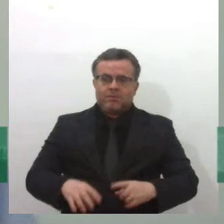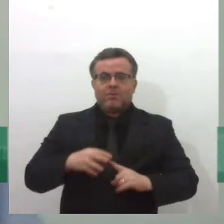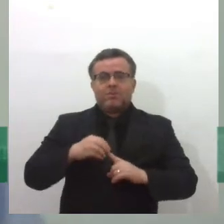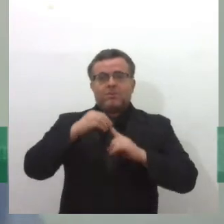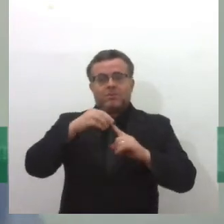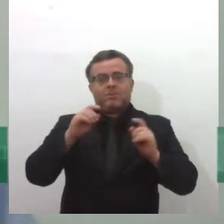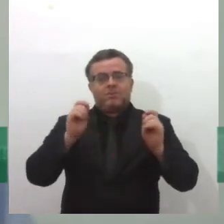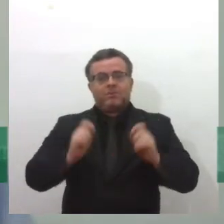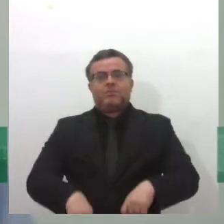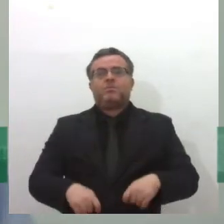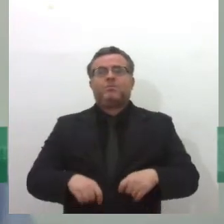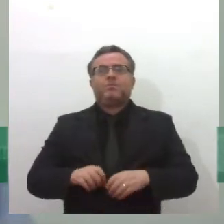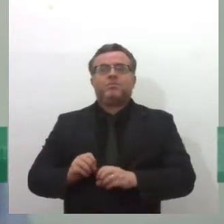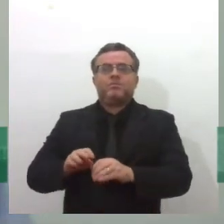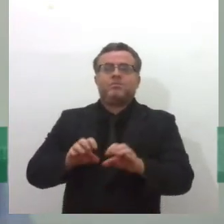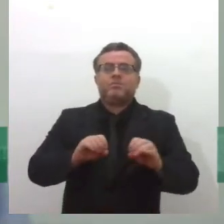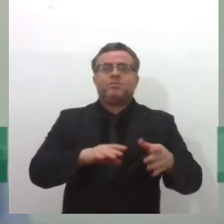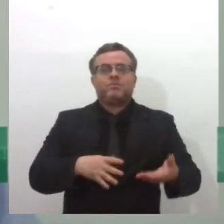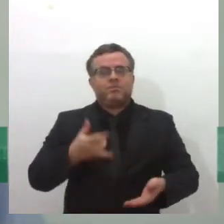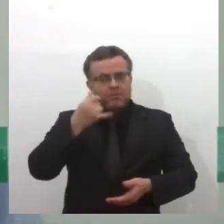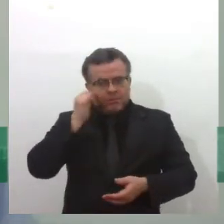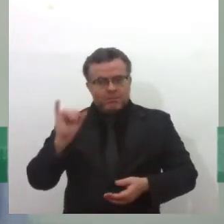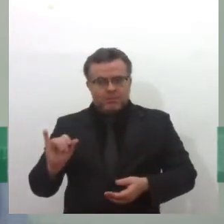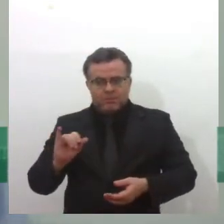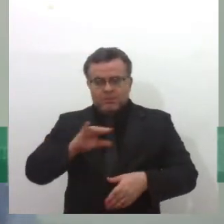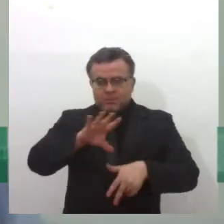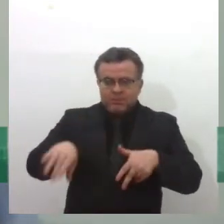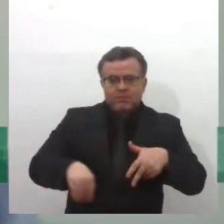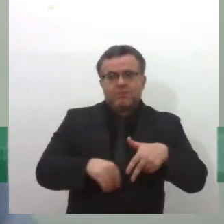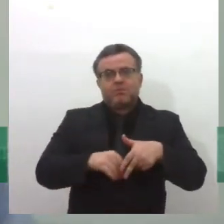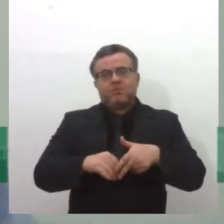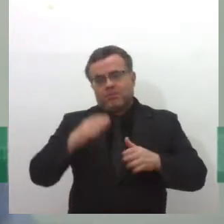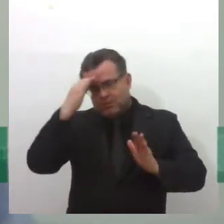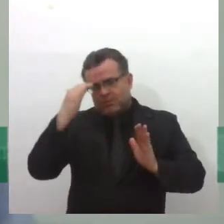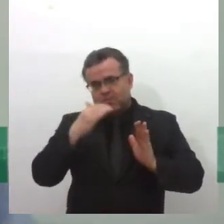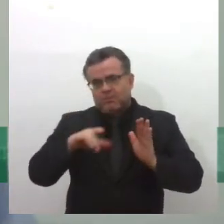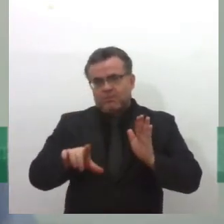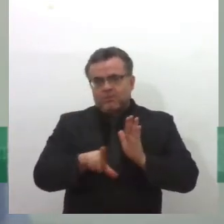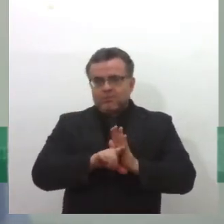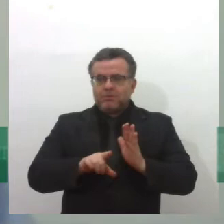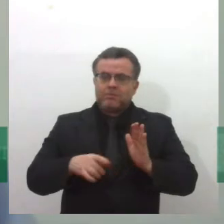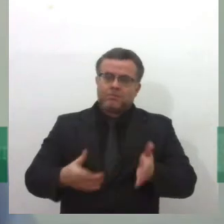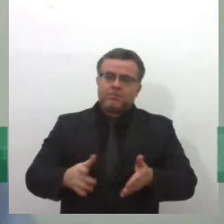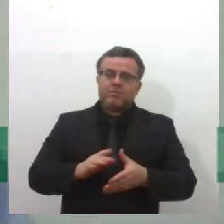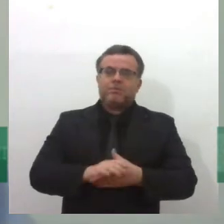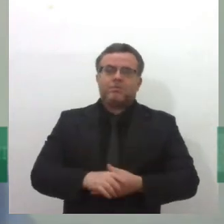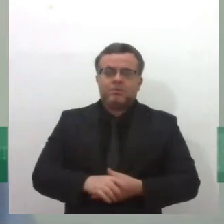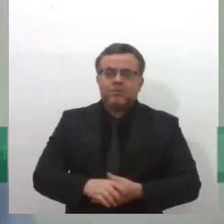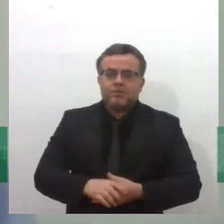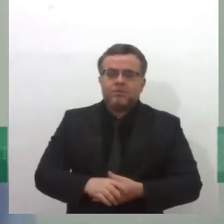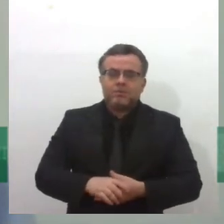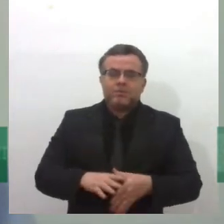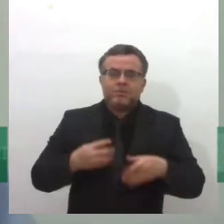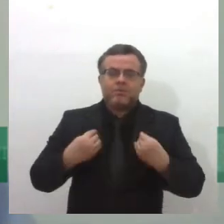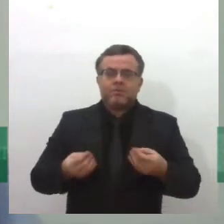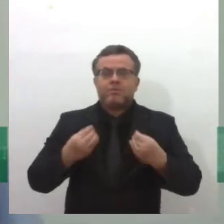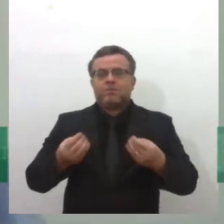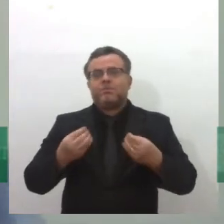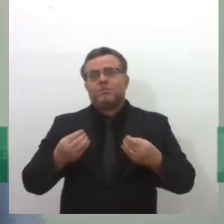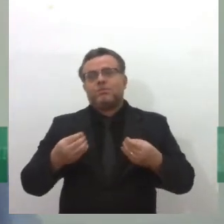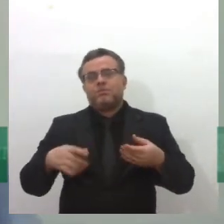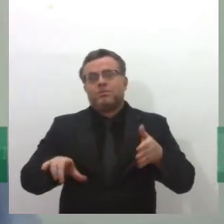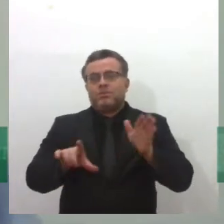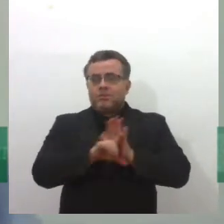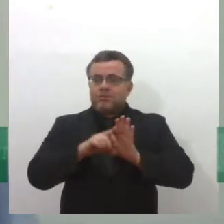exatamente trabalhar o combate à corrupção prevista já na legislação, no caso da corrupção. Né? Como a legislação,